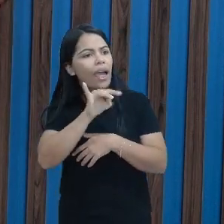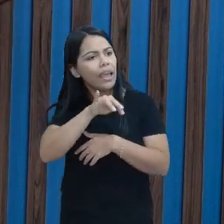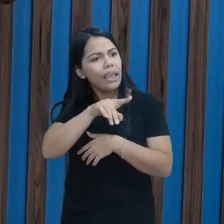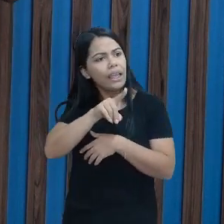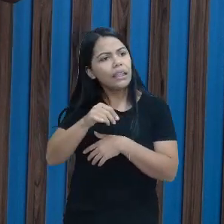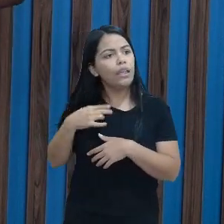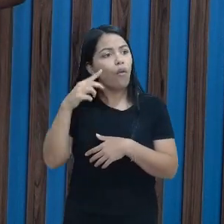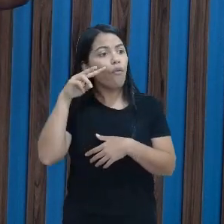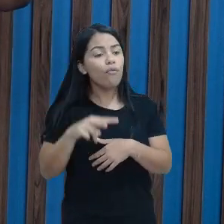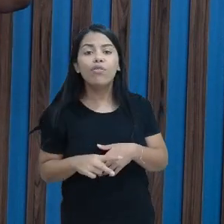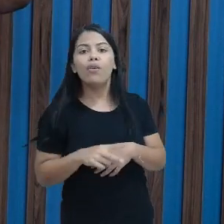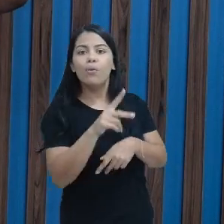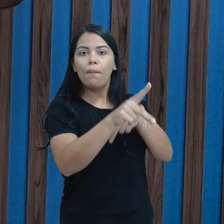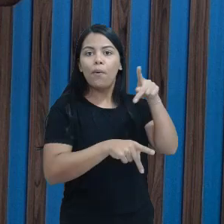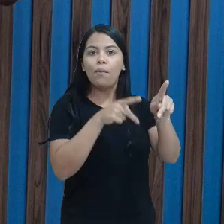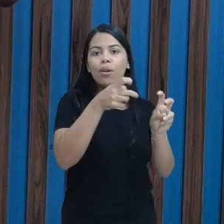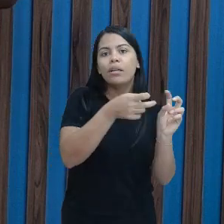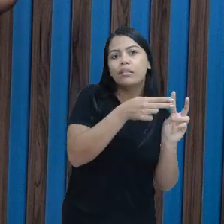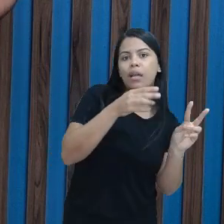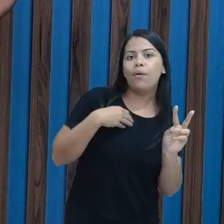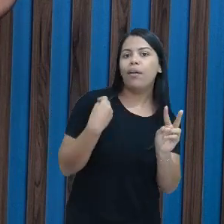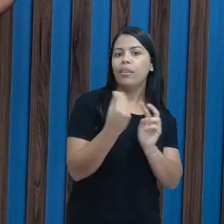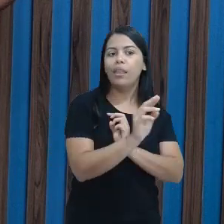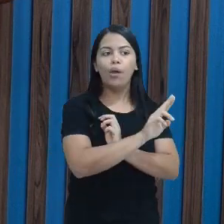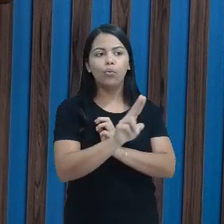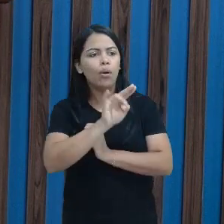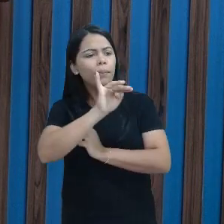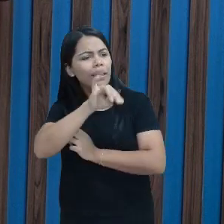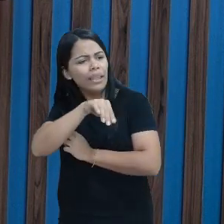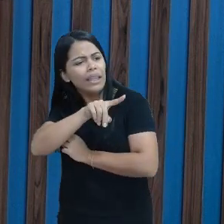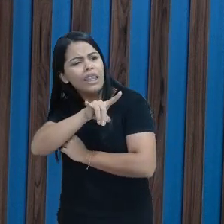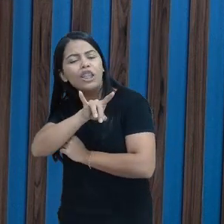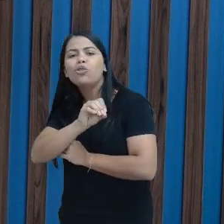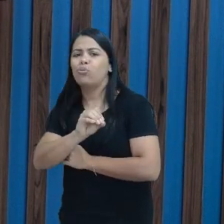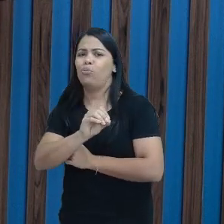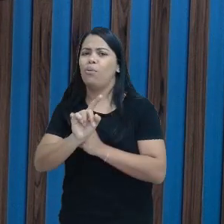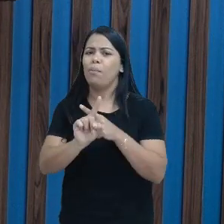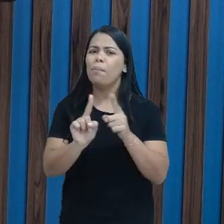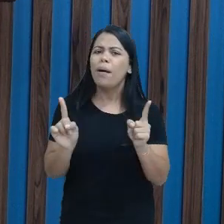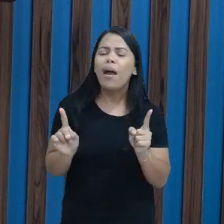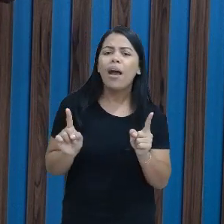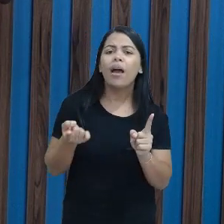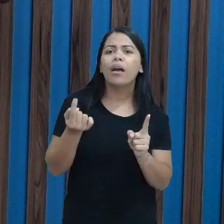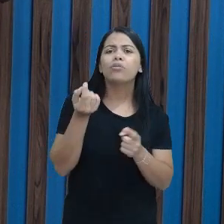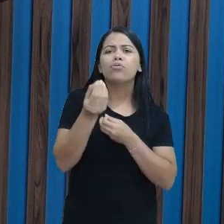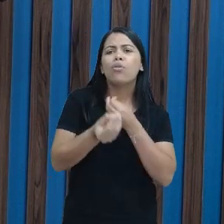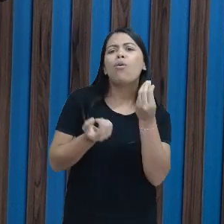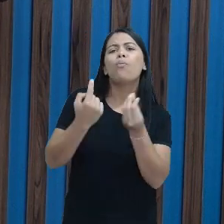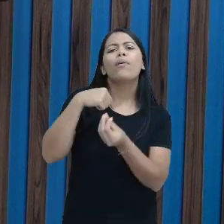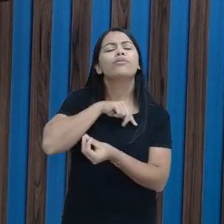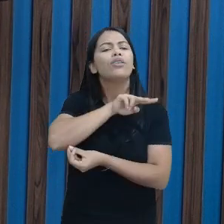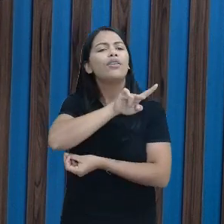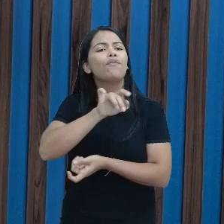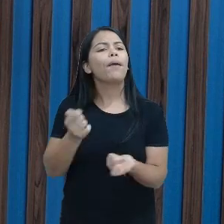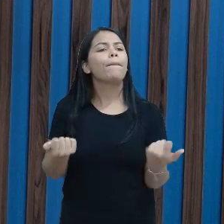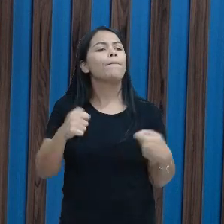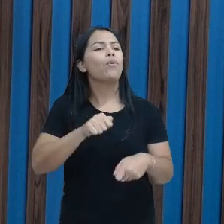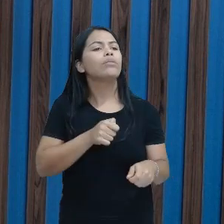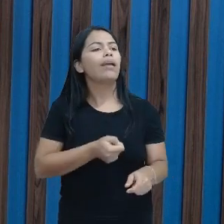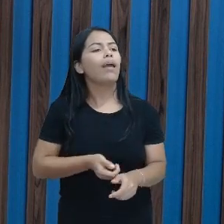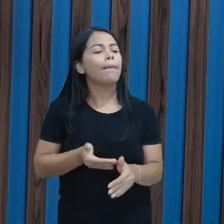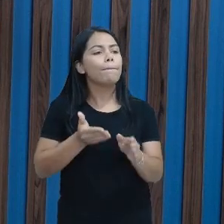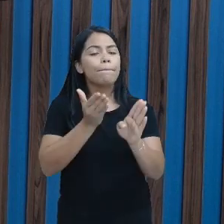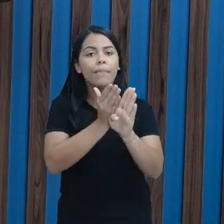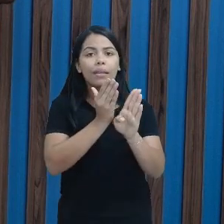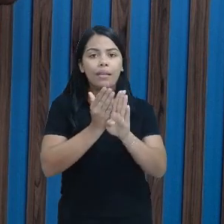existia aqui a nomenclatura de índio. Mas assim, como é que a gente vai poder identificar,